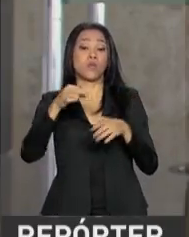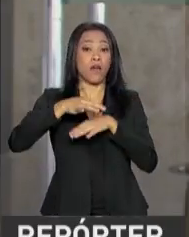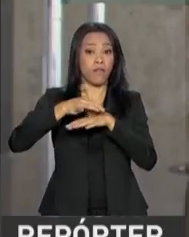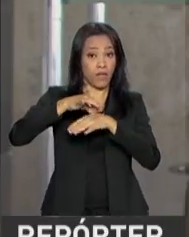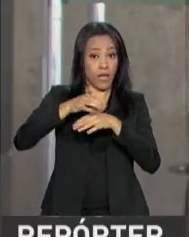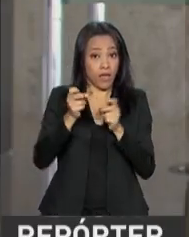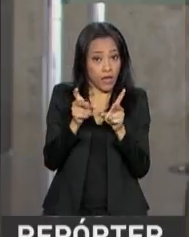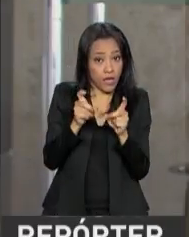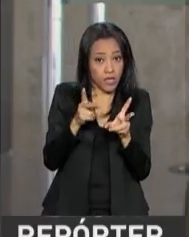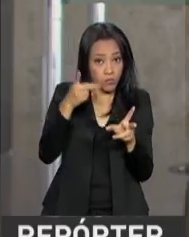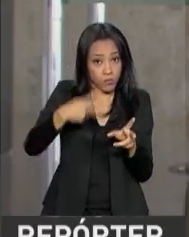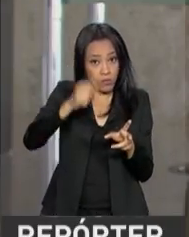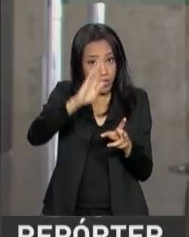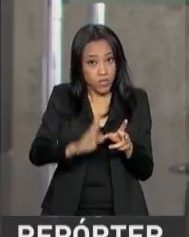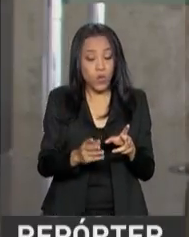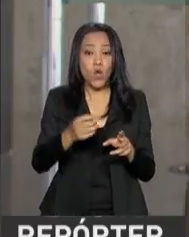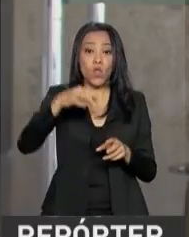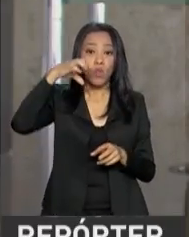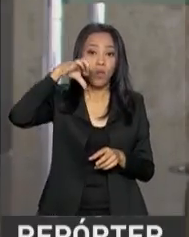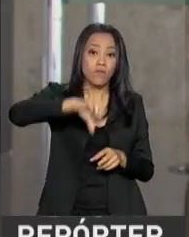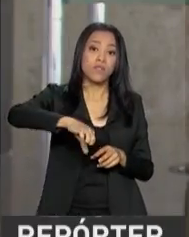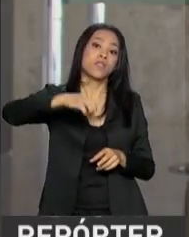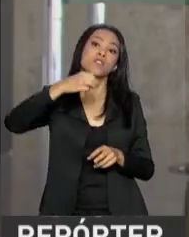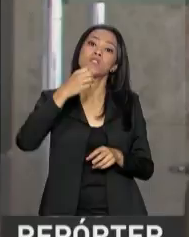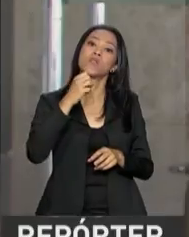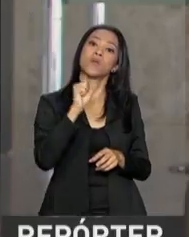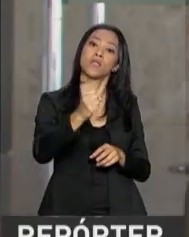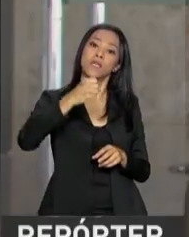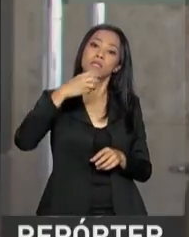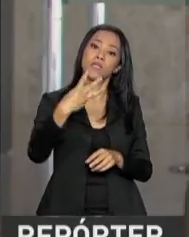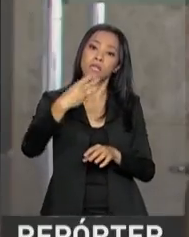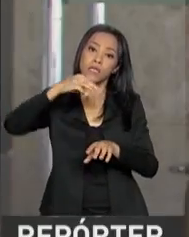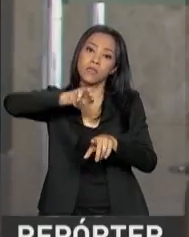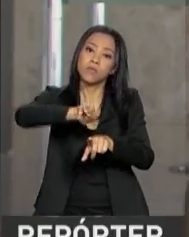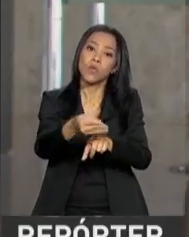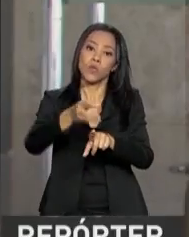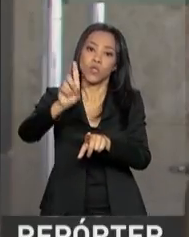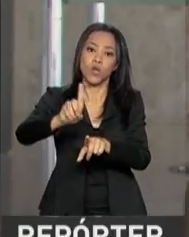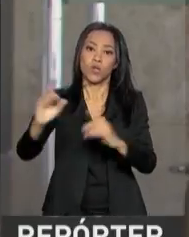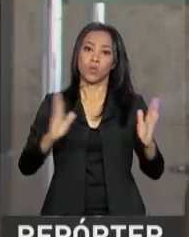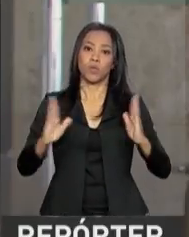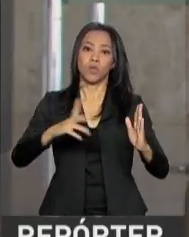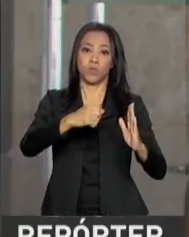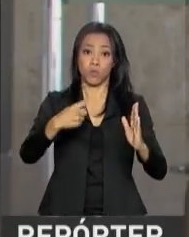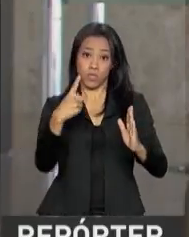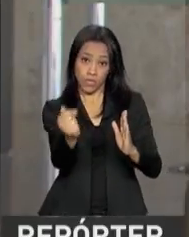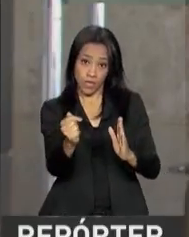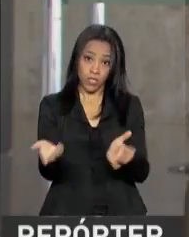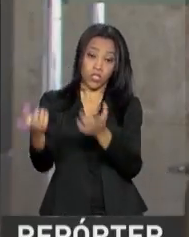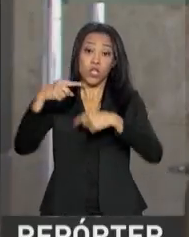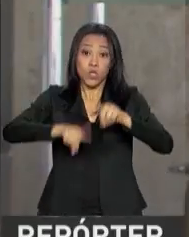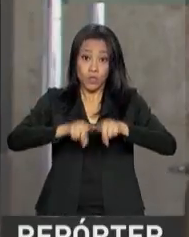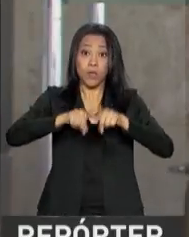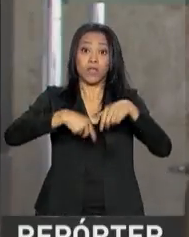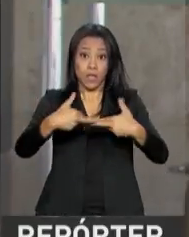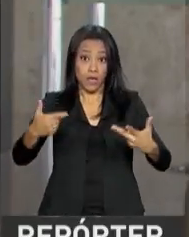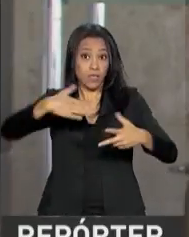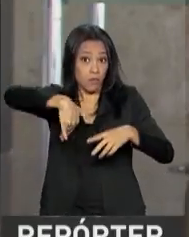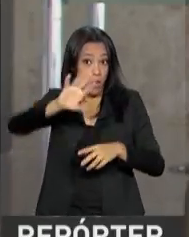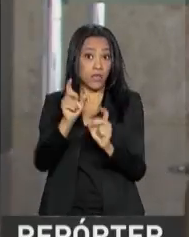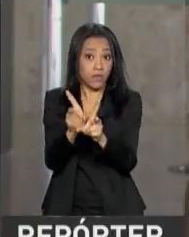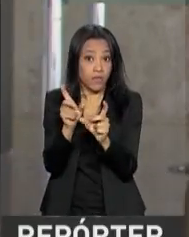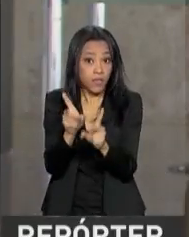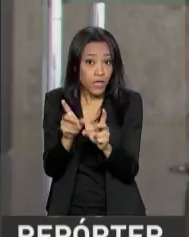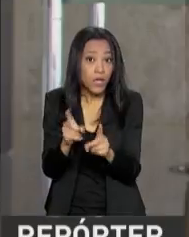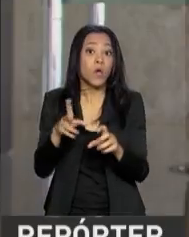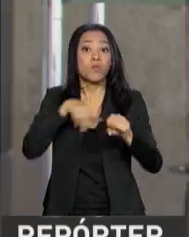rendeu ao brasil 983 milhões de dólares em 2017 e os produtos que o brasil mais vendeu